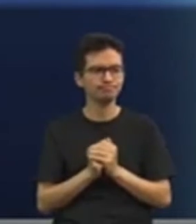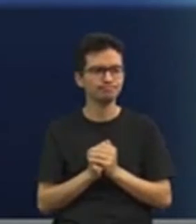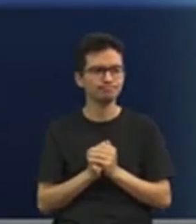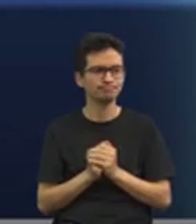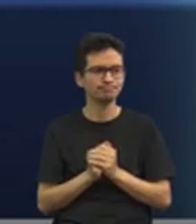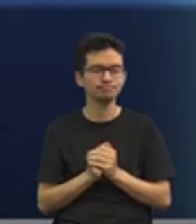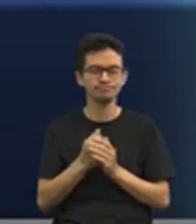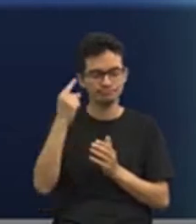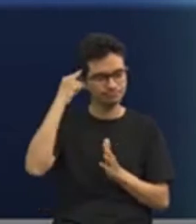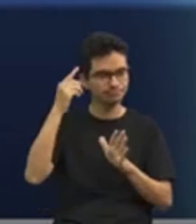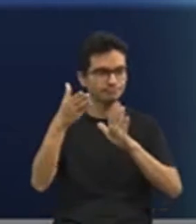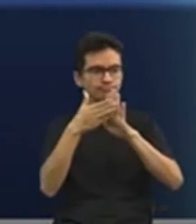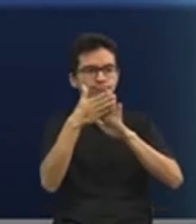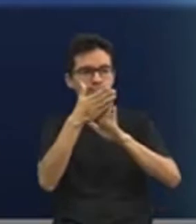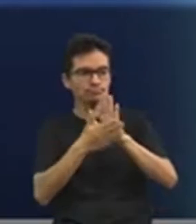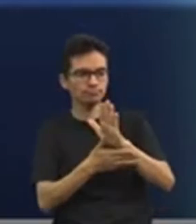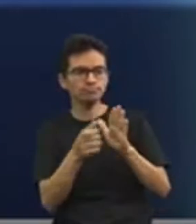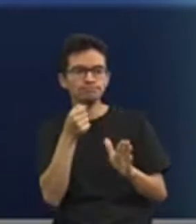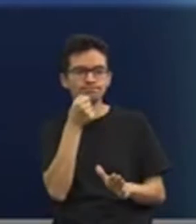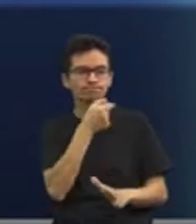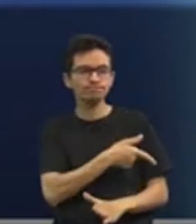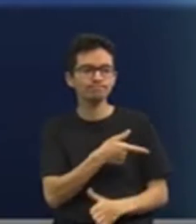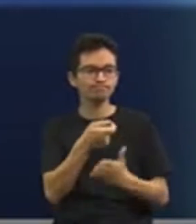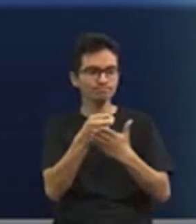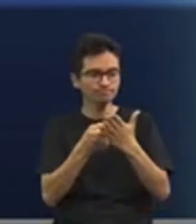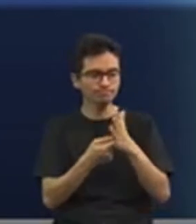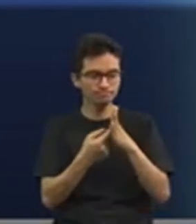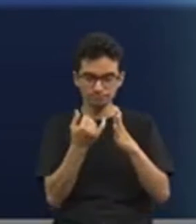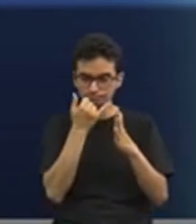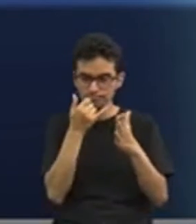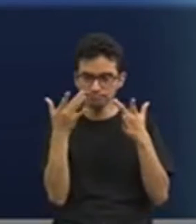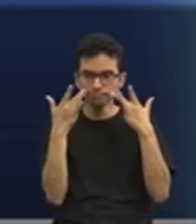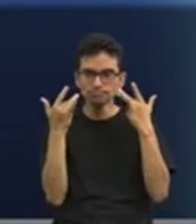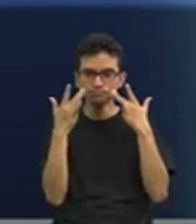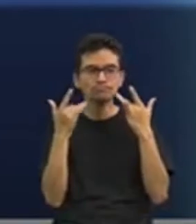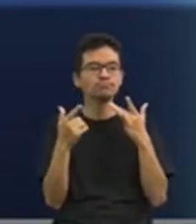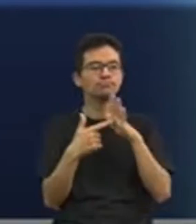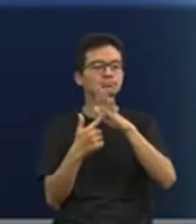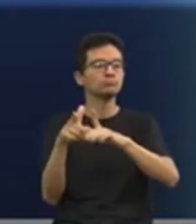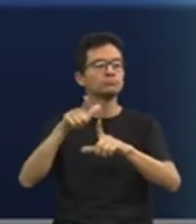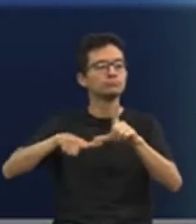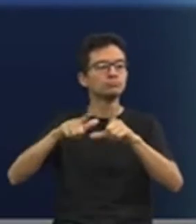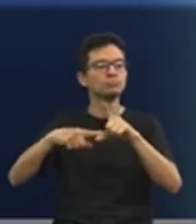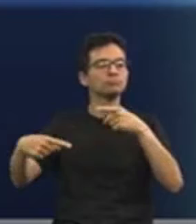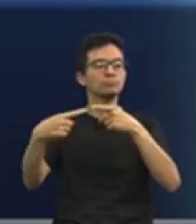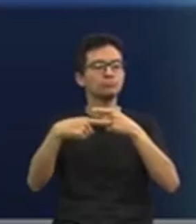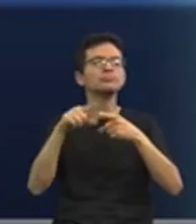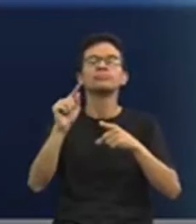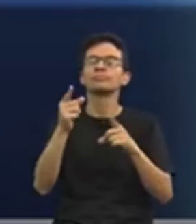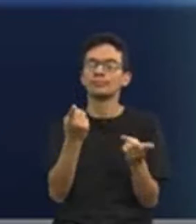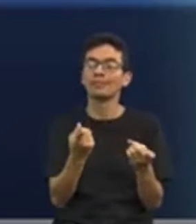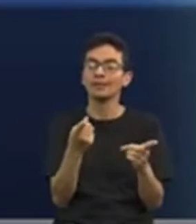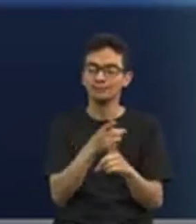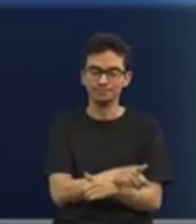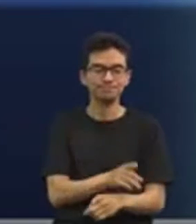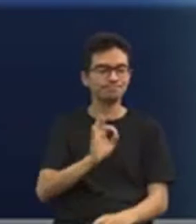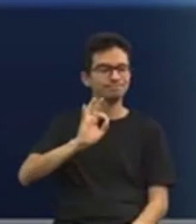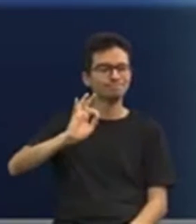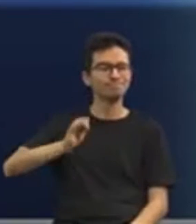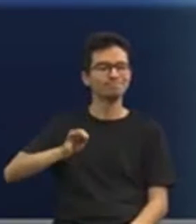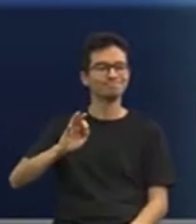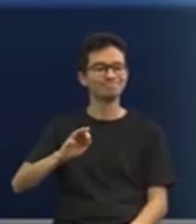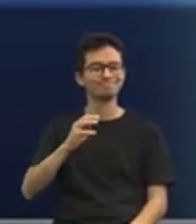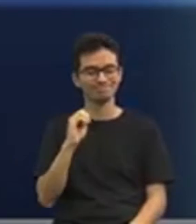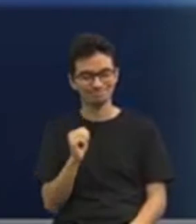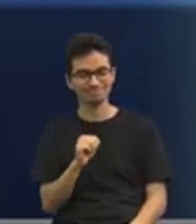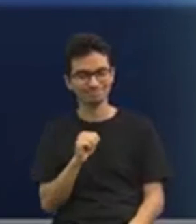os grandes propósitos satíricos da obra assinale a alternativa que evidencia a tal um versão